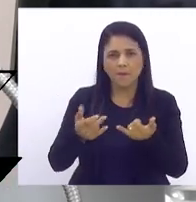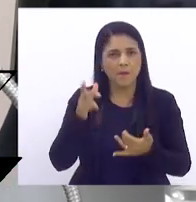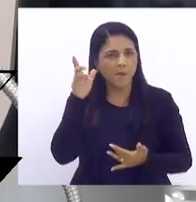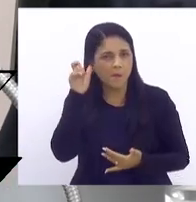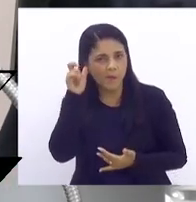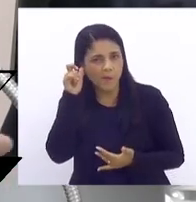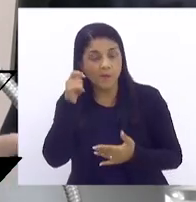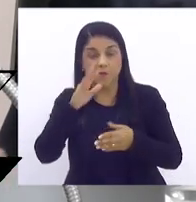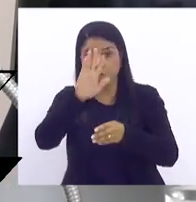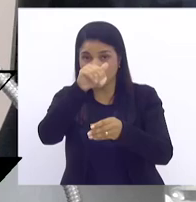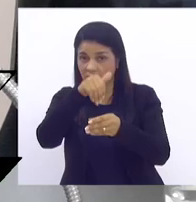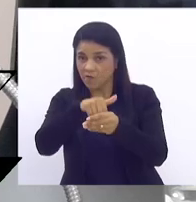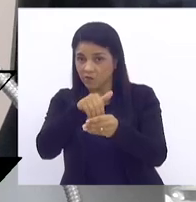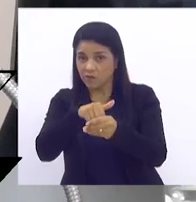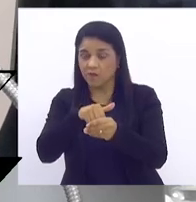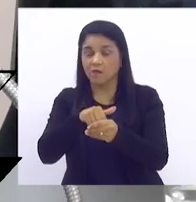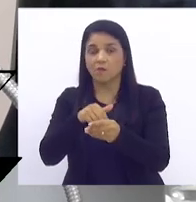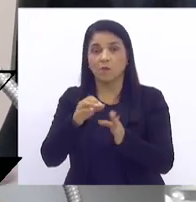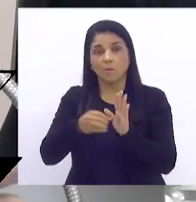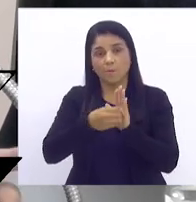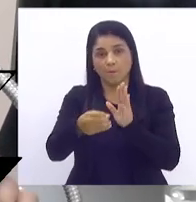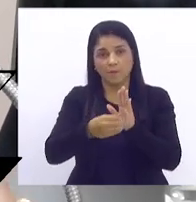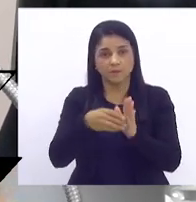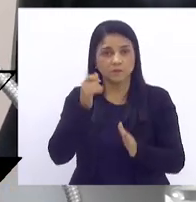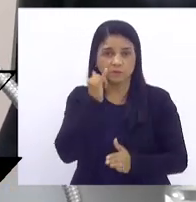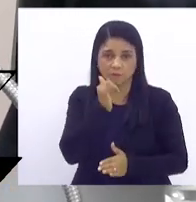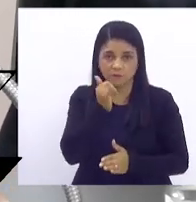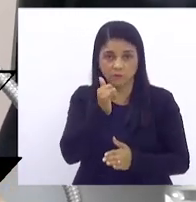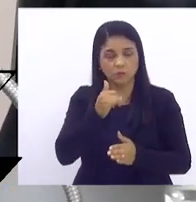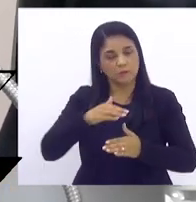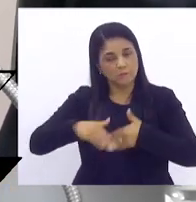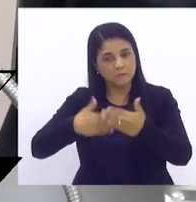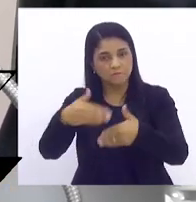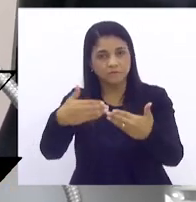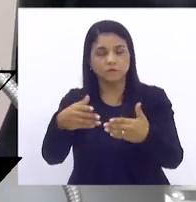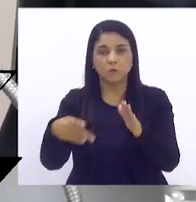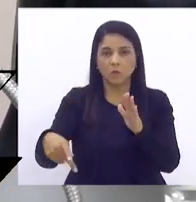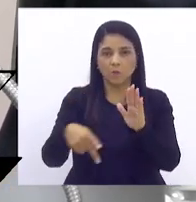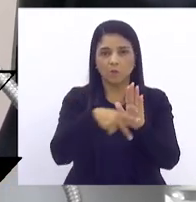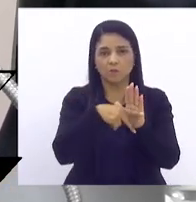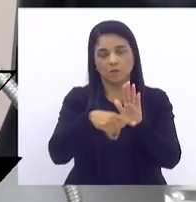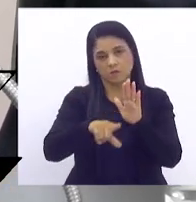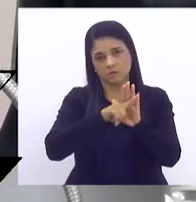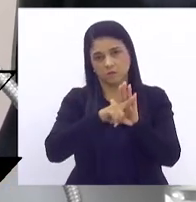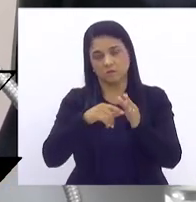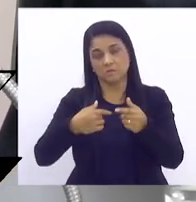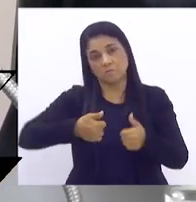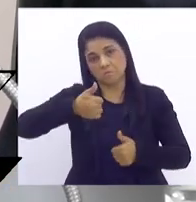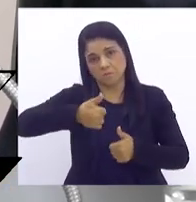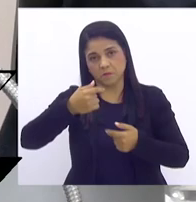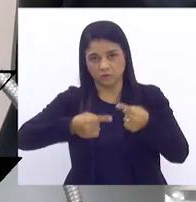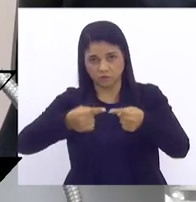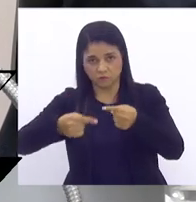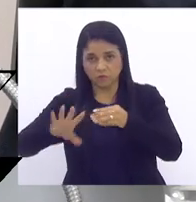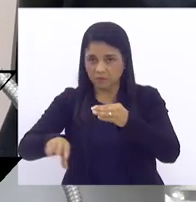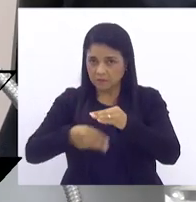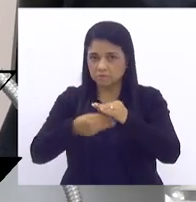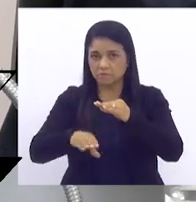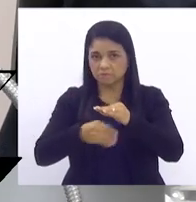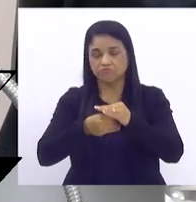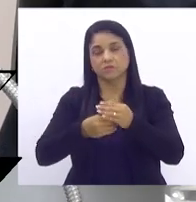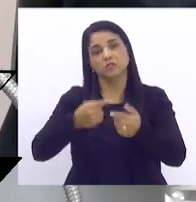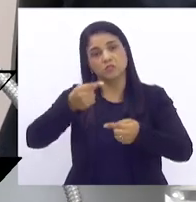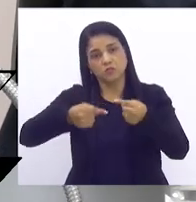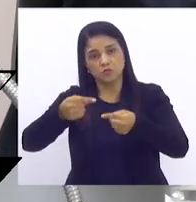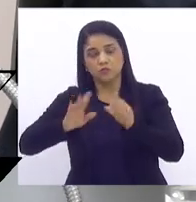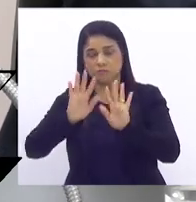dessa forma, o parecer do relator, a gente avança, o processo está em primeira, recebe as emendas e a gente rediscute a matéria. Então,